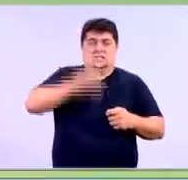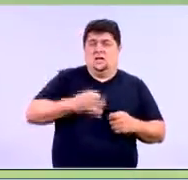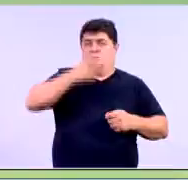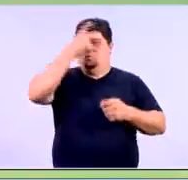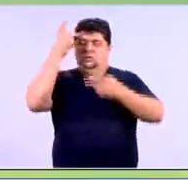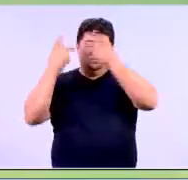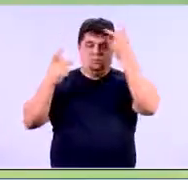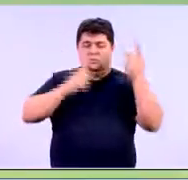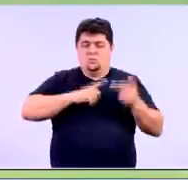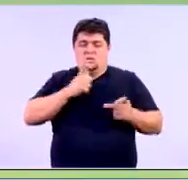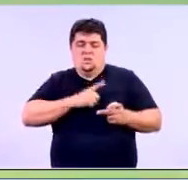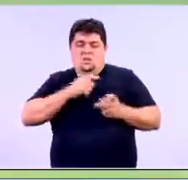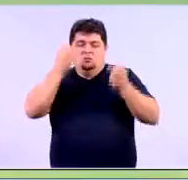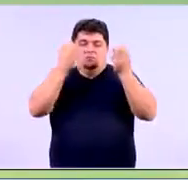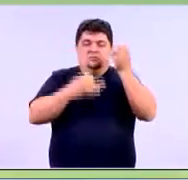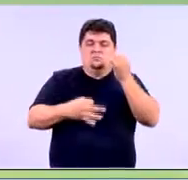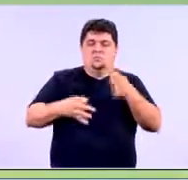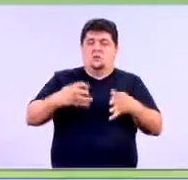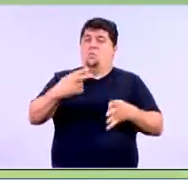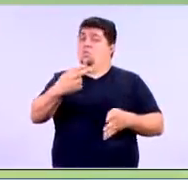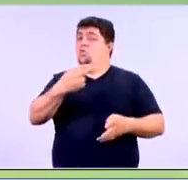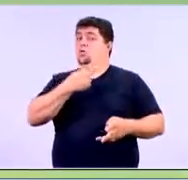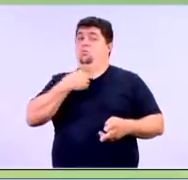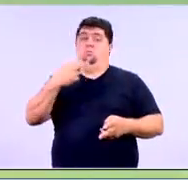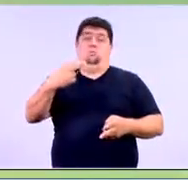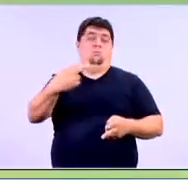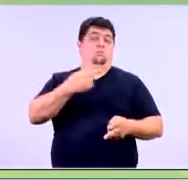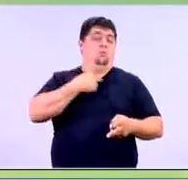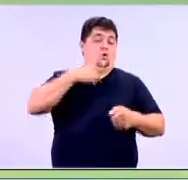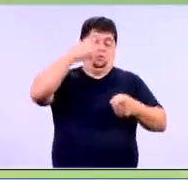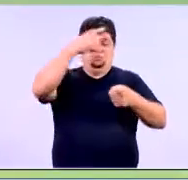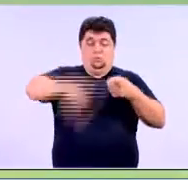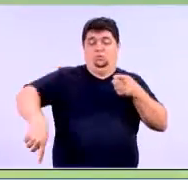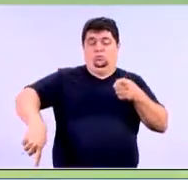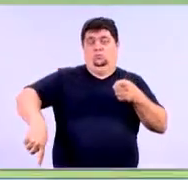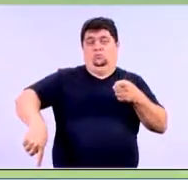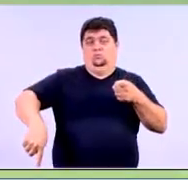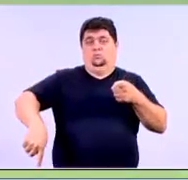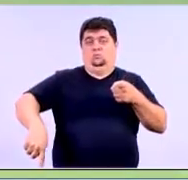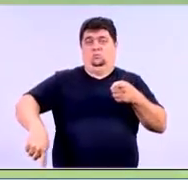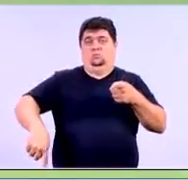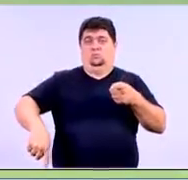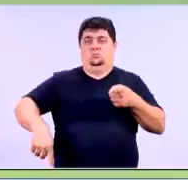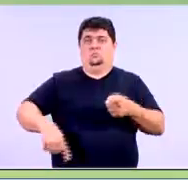nós, é vedado, ou seja, é proibido